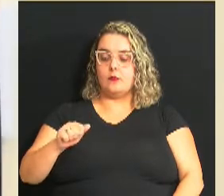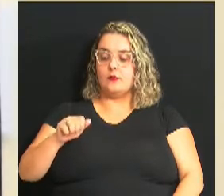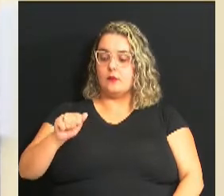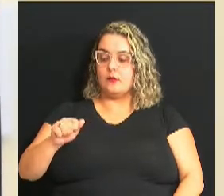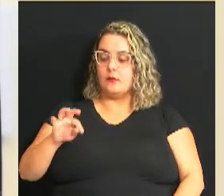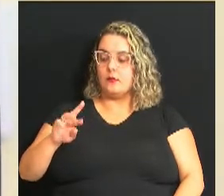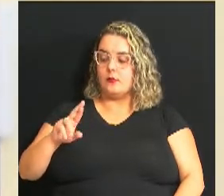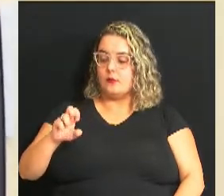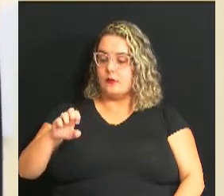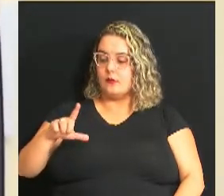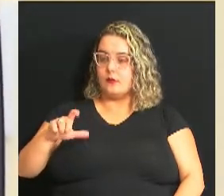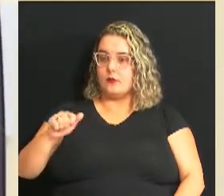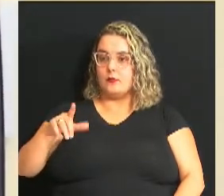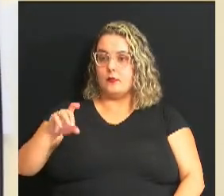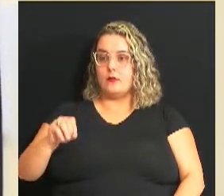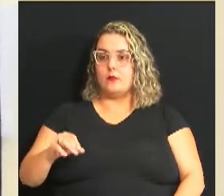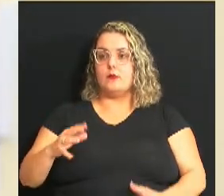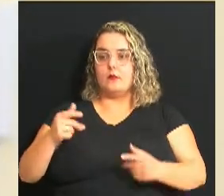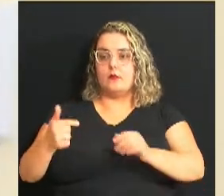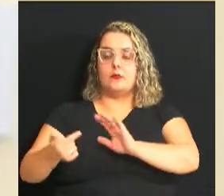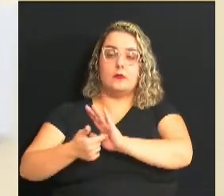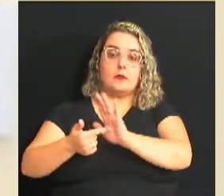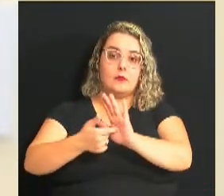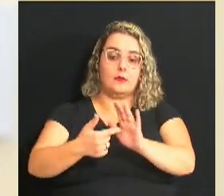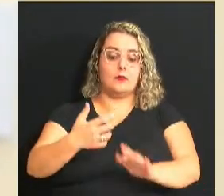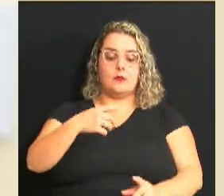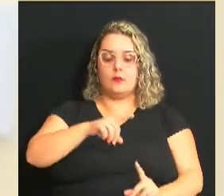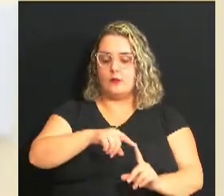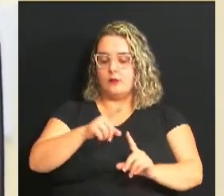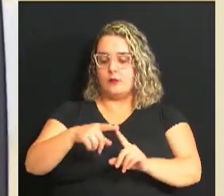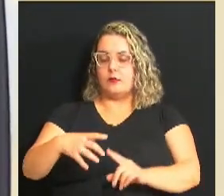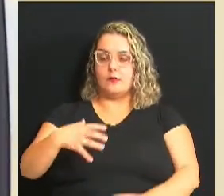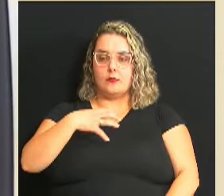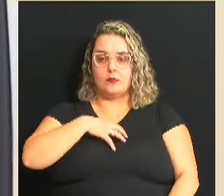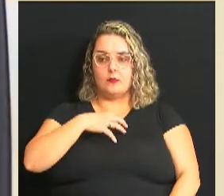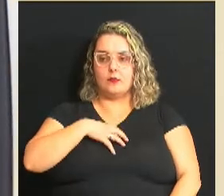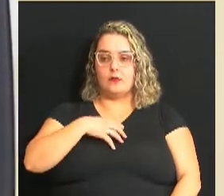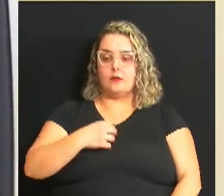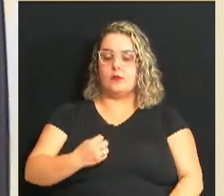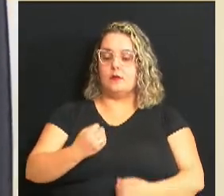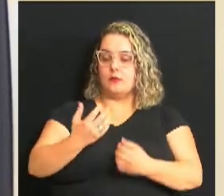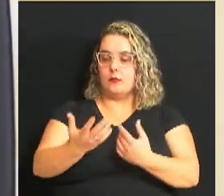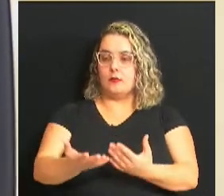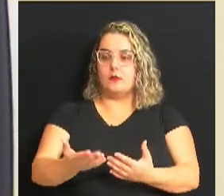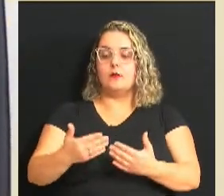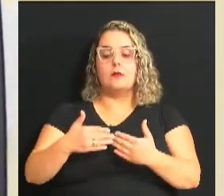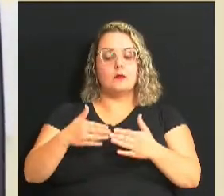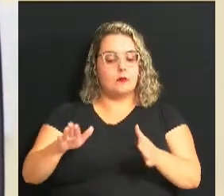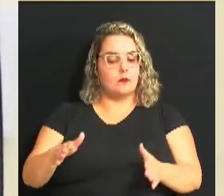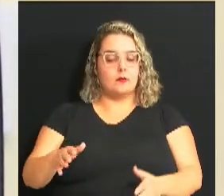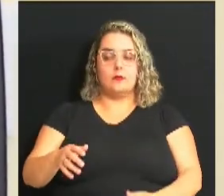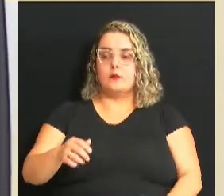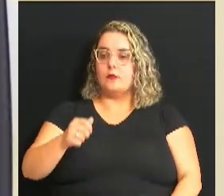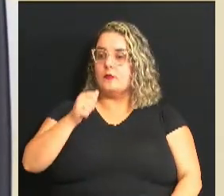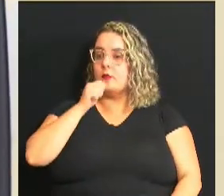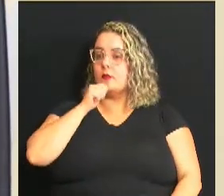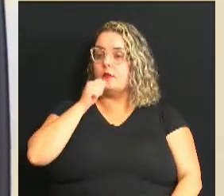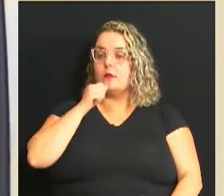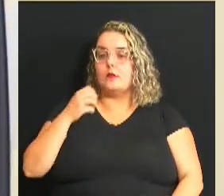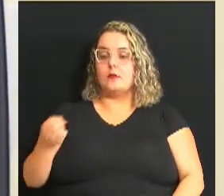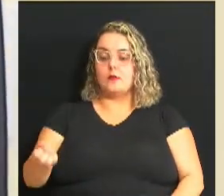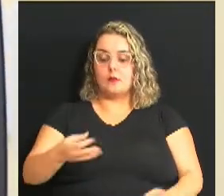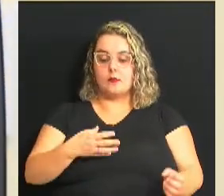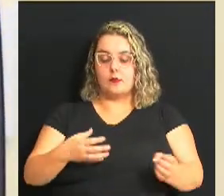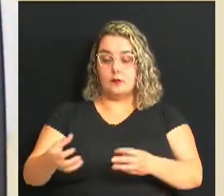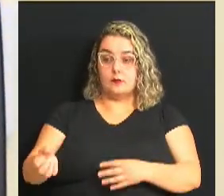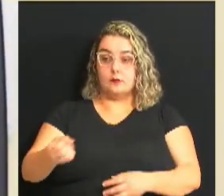tem todas as formas de cadastramento. Infelizmente, ela é uma plataforma aberta, que não foi atualizada,